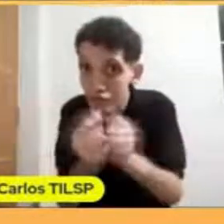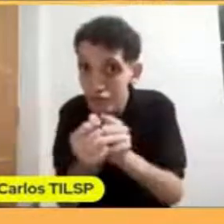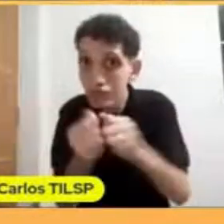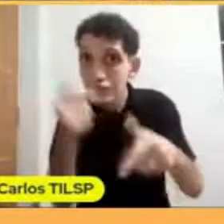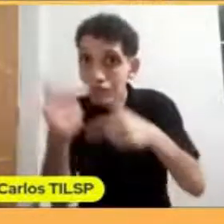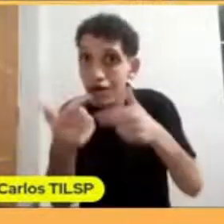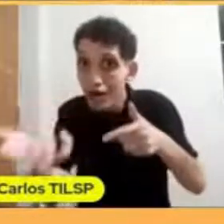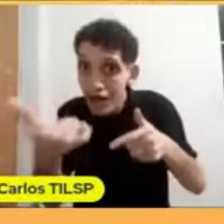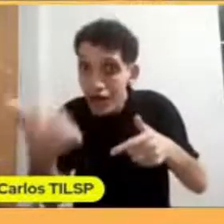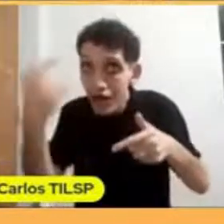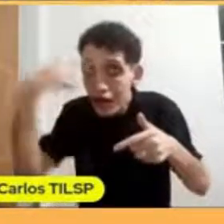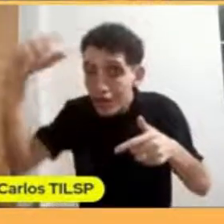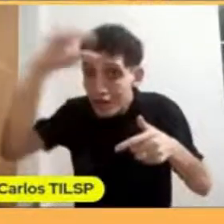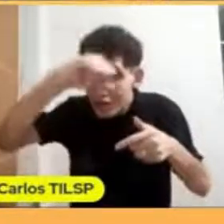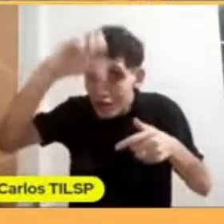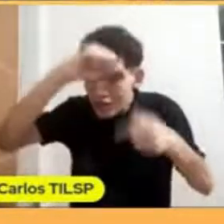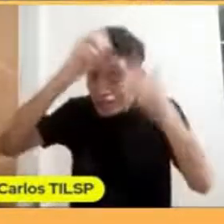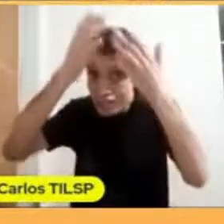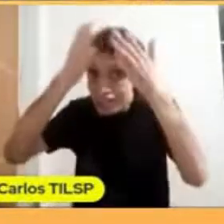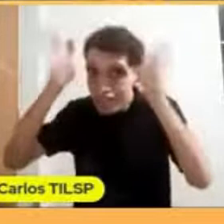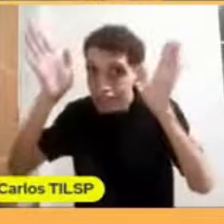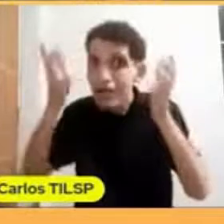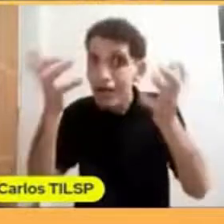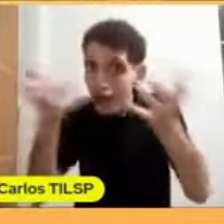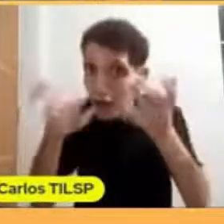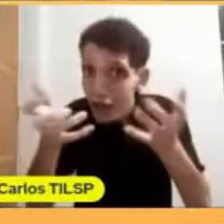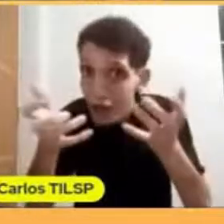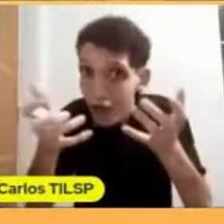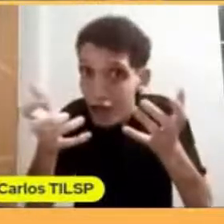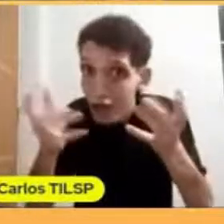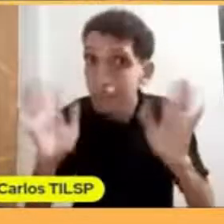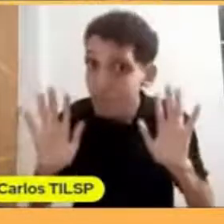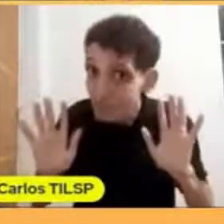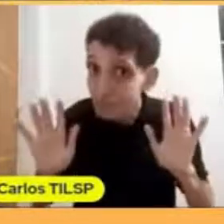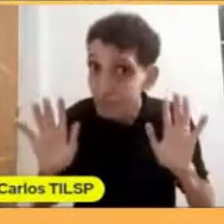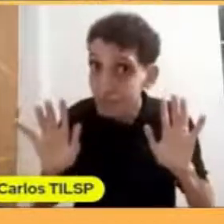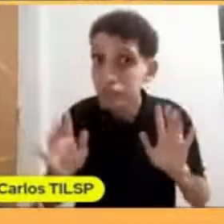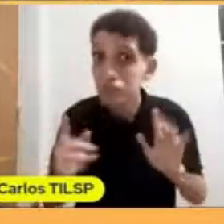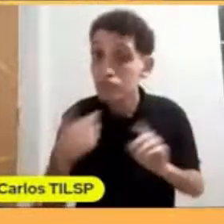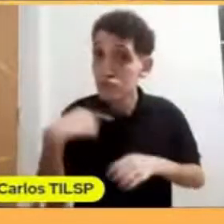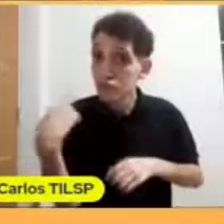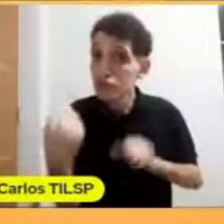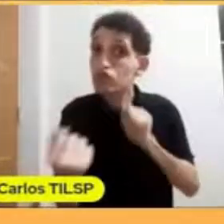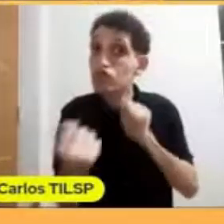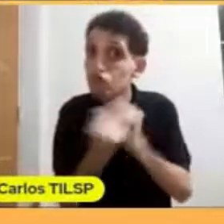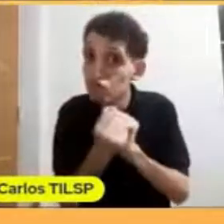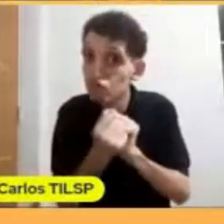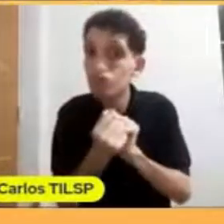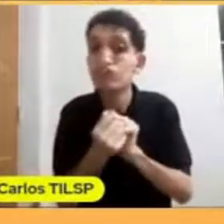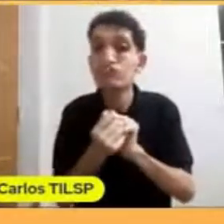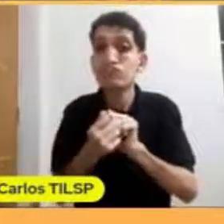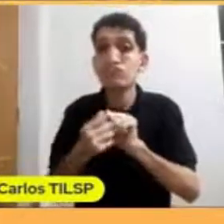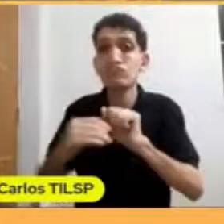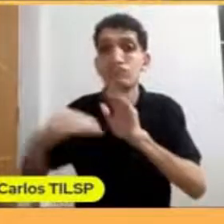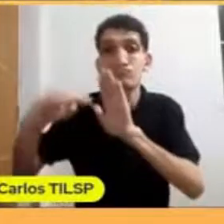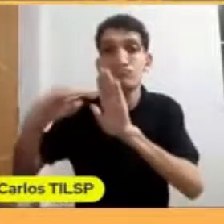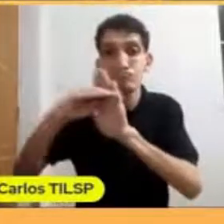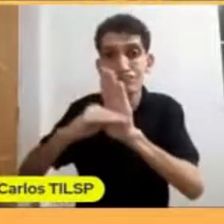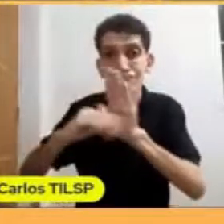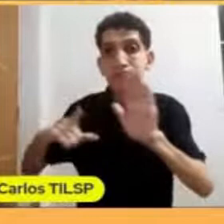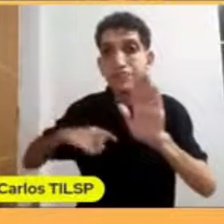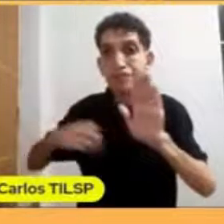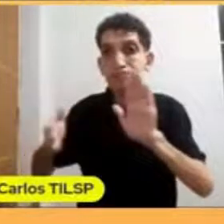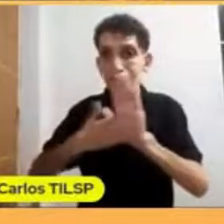essa questão de criar esse mindset construtivo, é a gente fazer esse programa. Esse programa, como que vai funcionar,